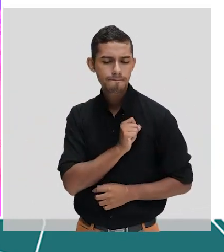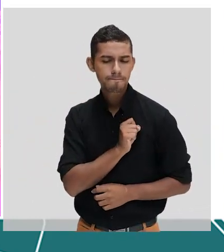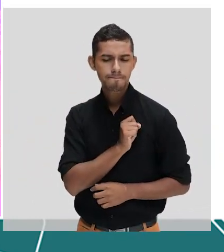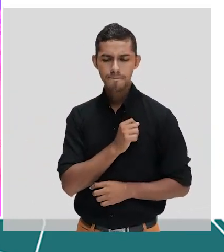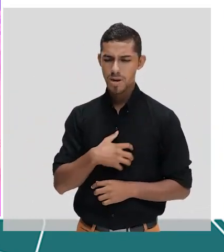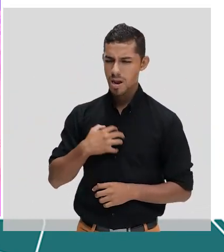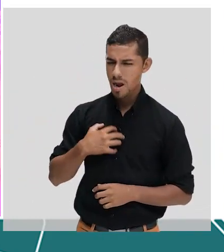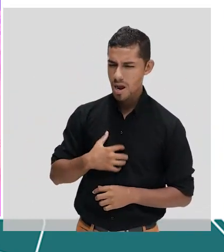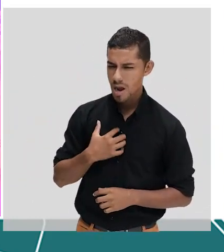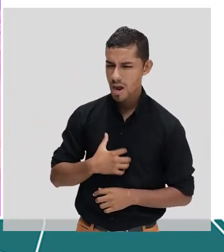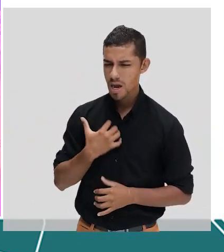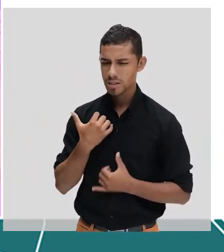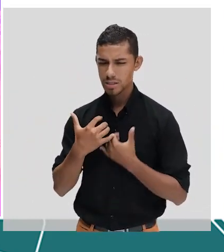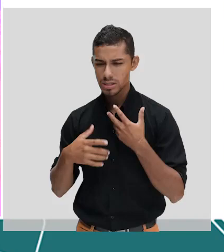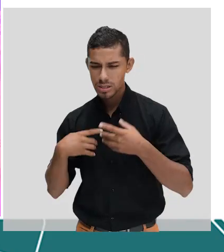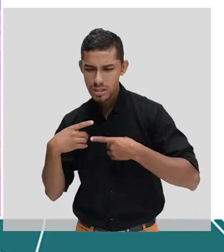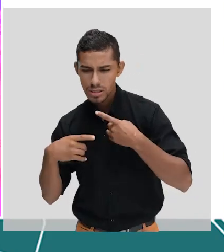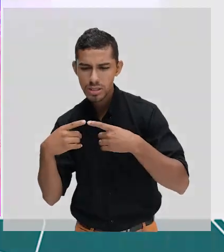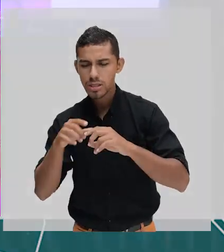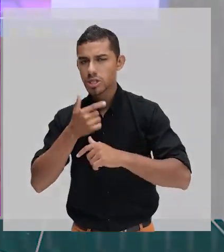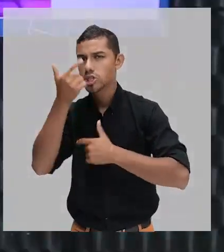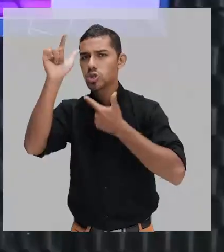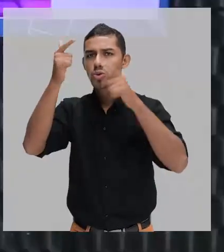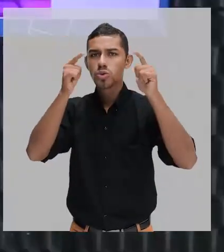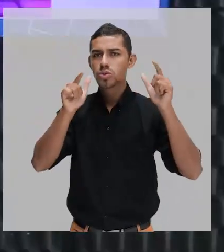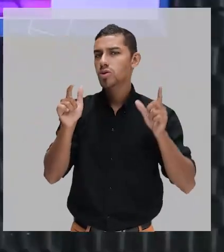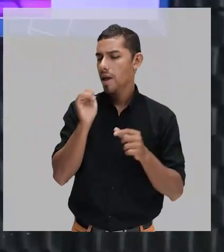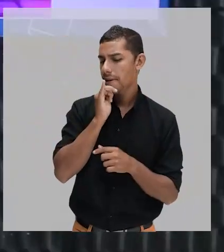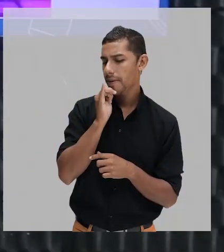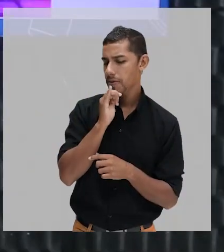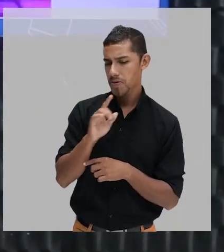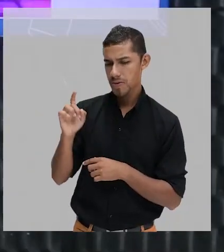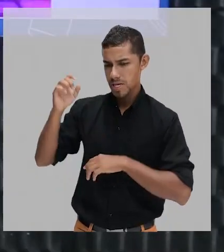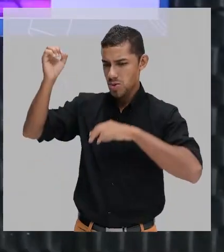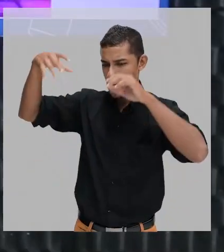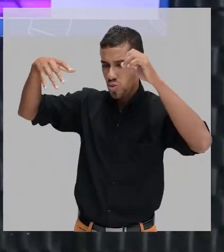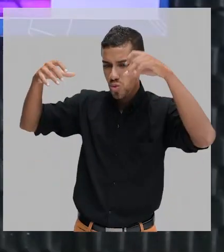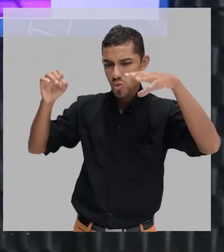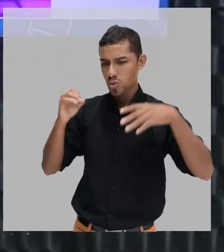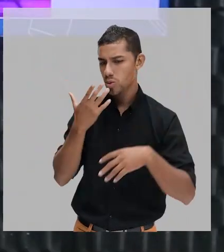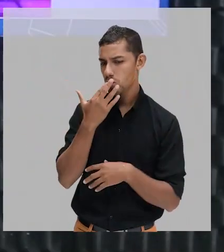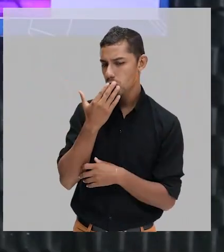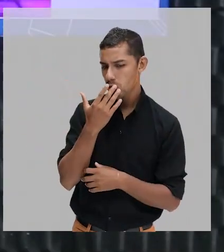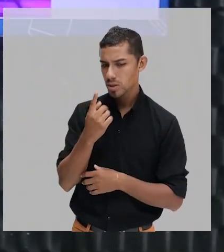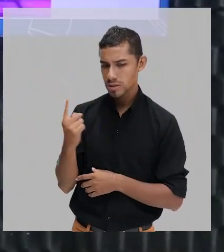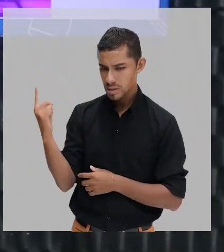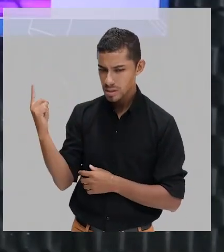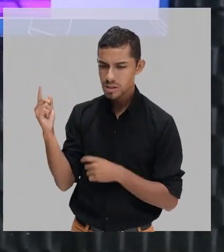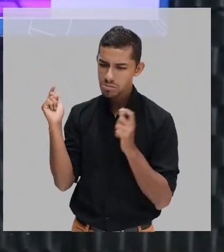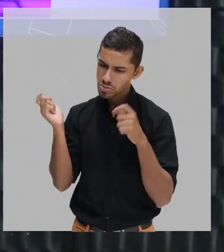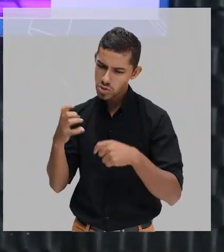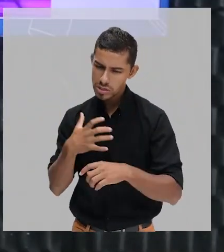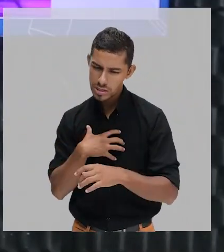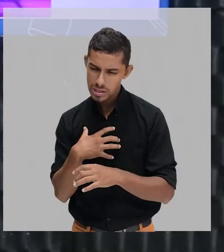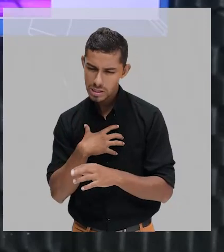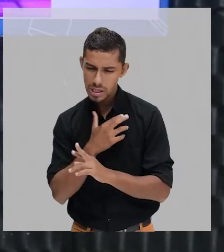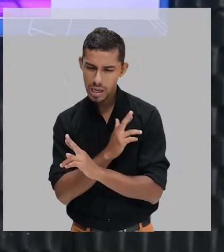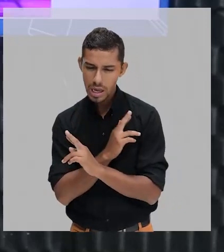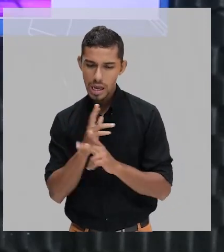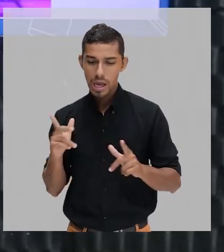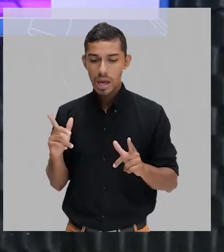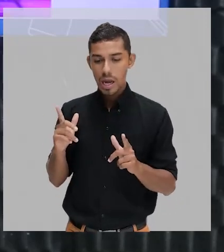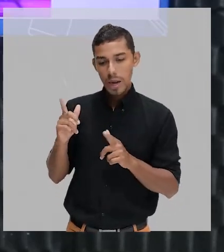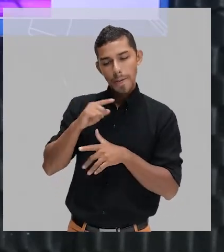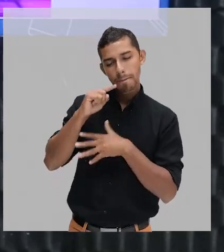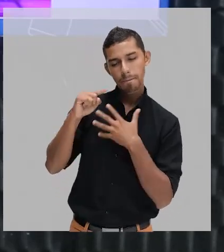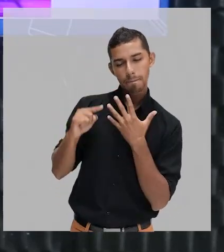amor, raiva, dinamismo, entre outras coisas. E cada luz dessa vai criando sensações diferentes e o cérebro, quando